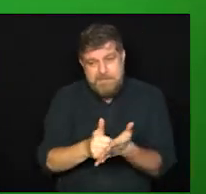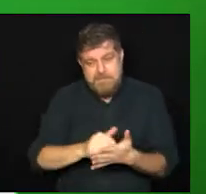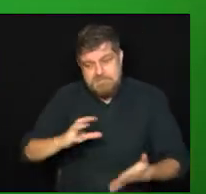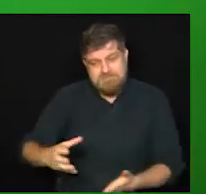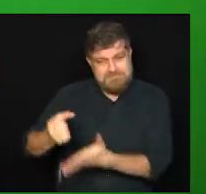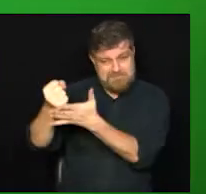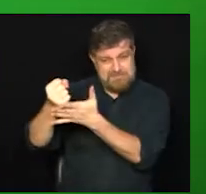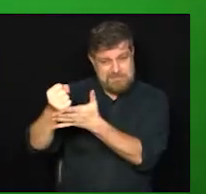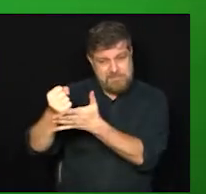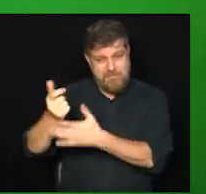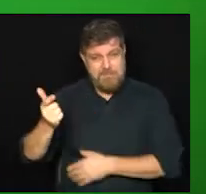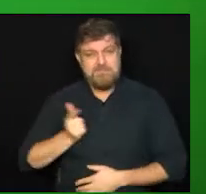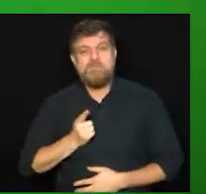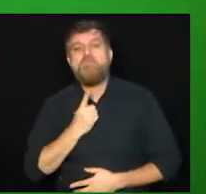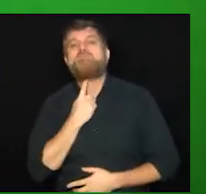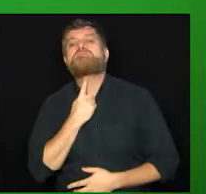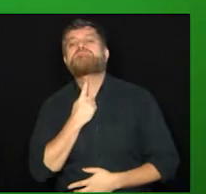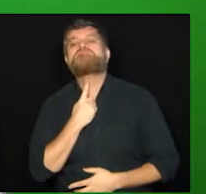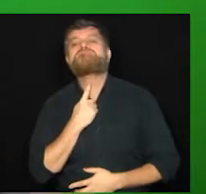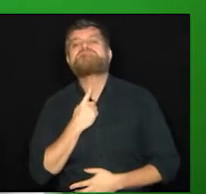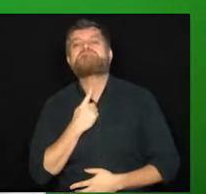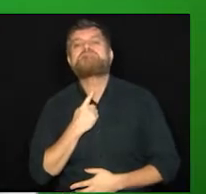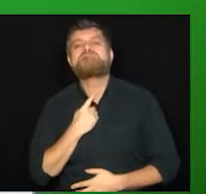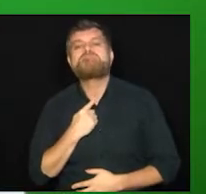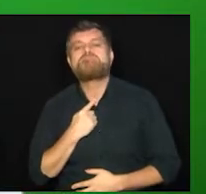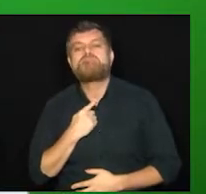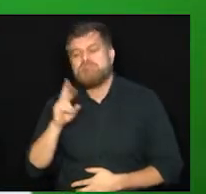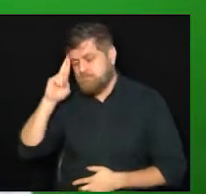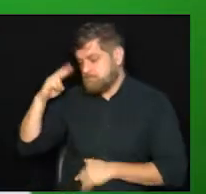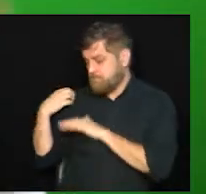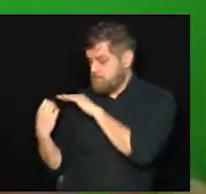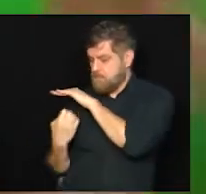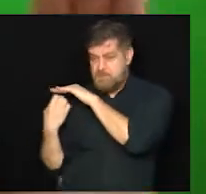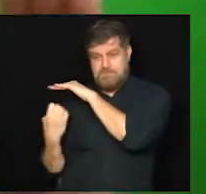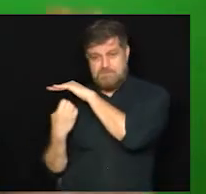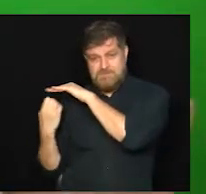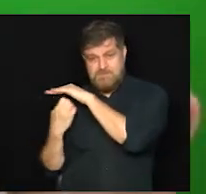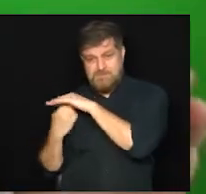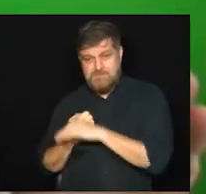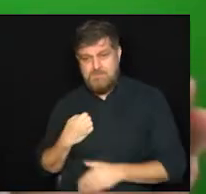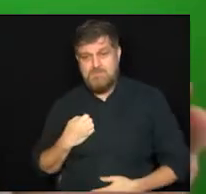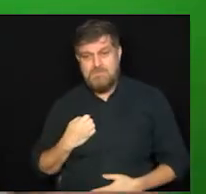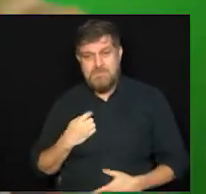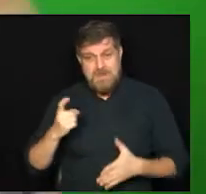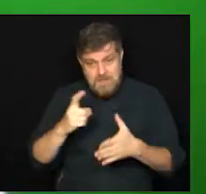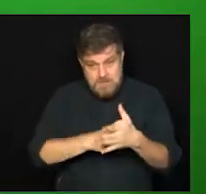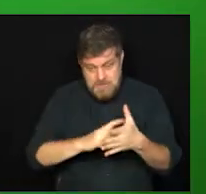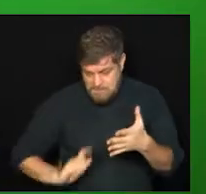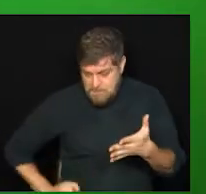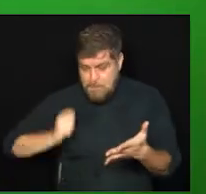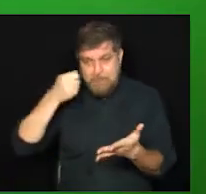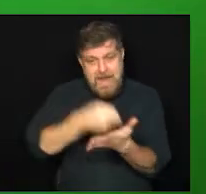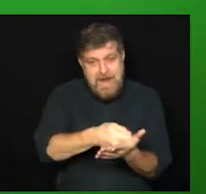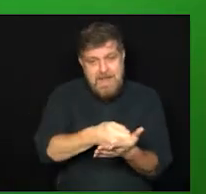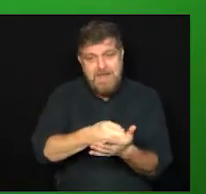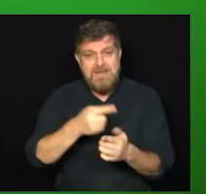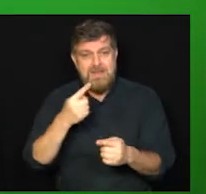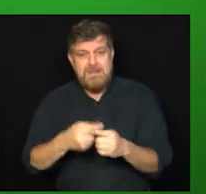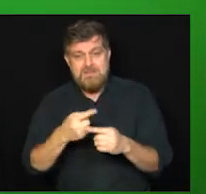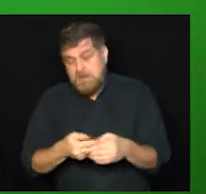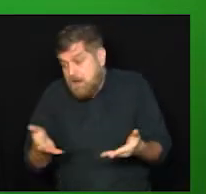Então, isso é a vontade do empresário de pagar as contas. Porque no momento,